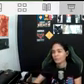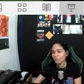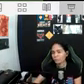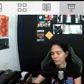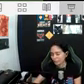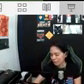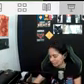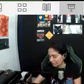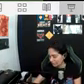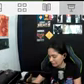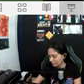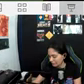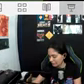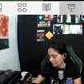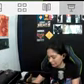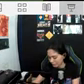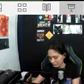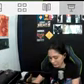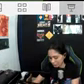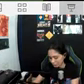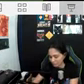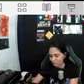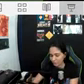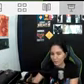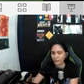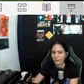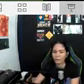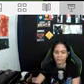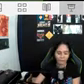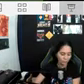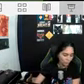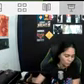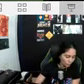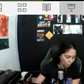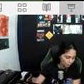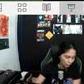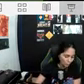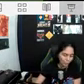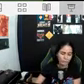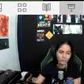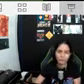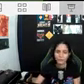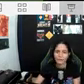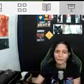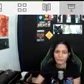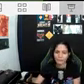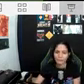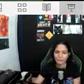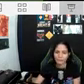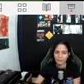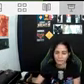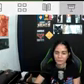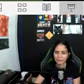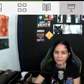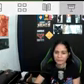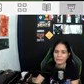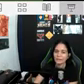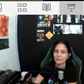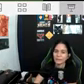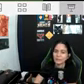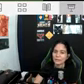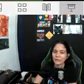experimentais são comparadas. Então, no exemplo que a gente trouxe agora, eu vou ter um grupo onde eu vou trazer o parâmetro